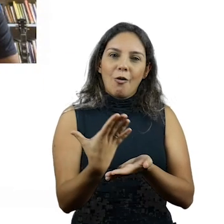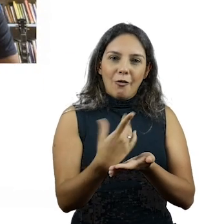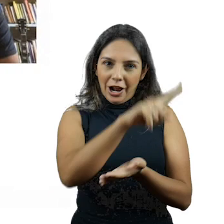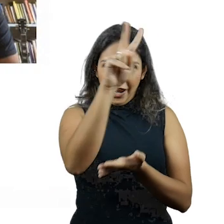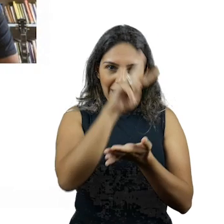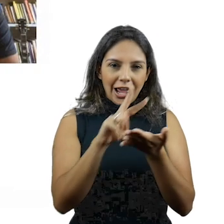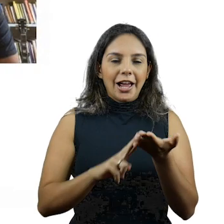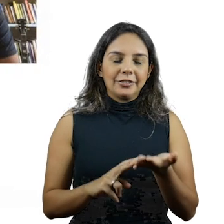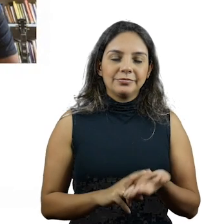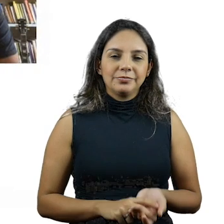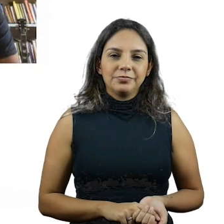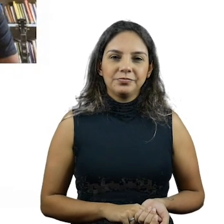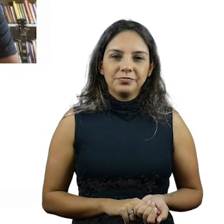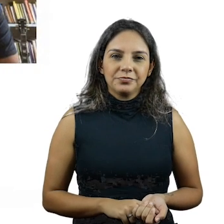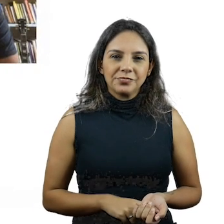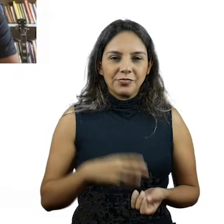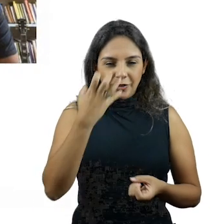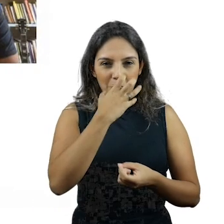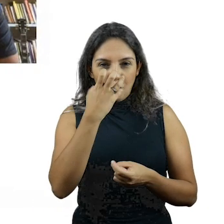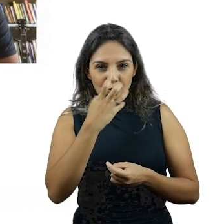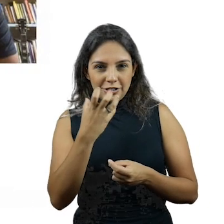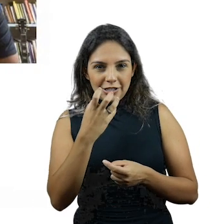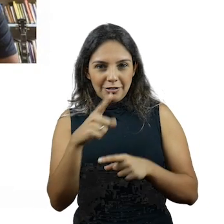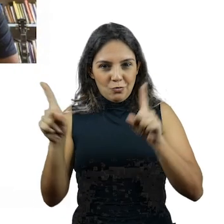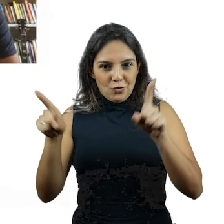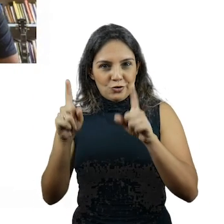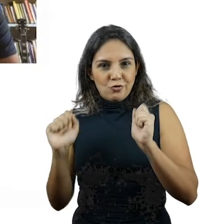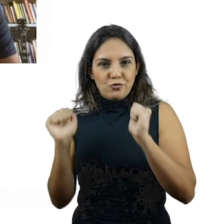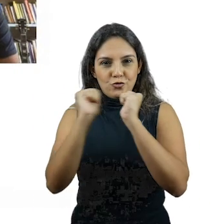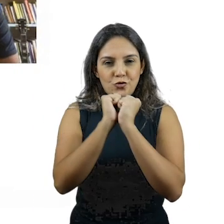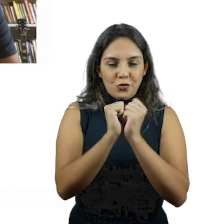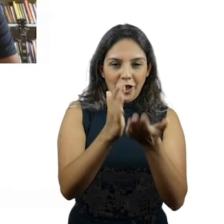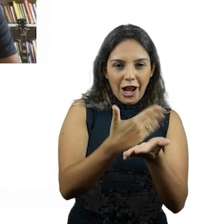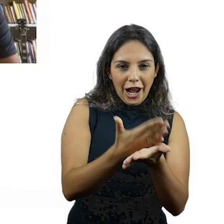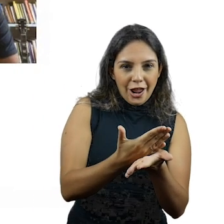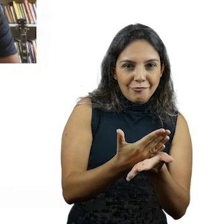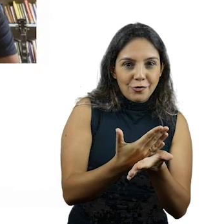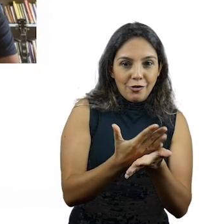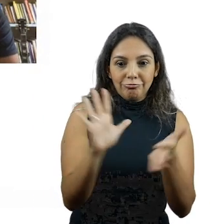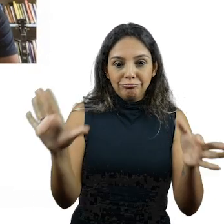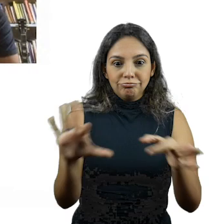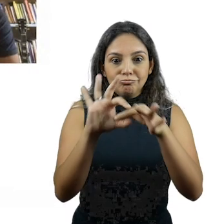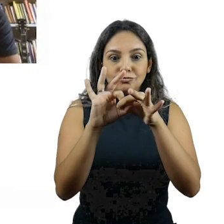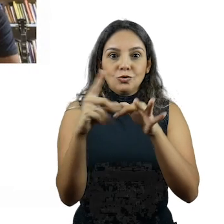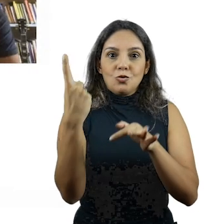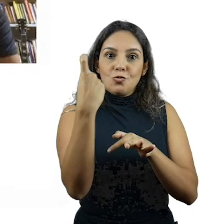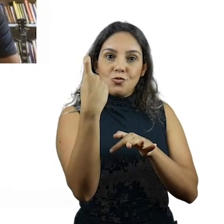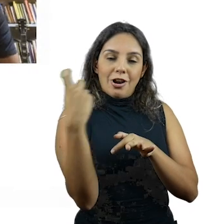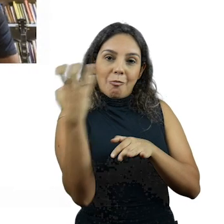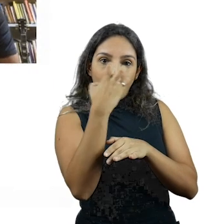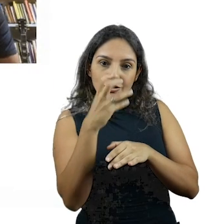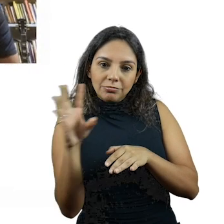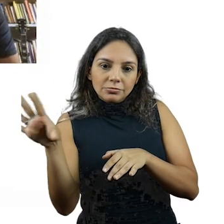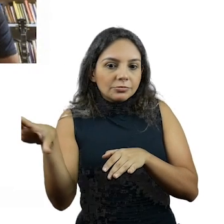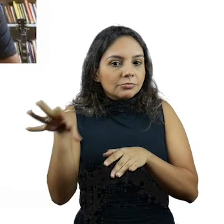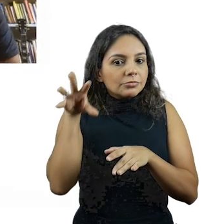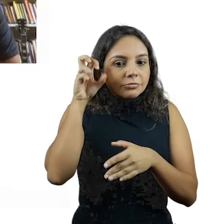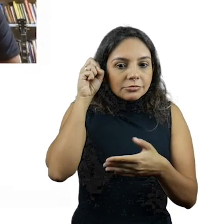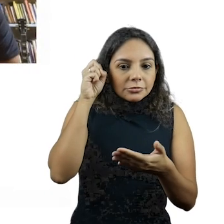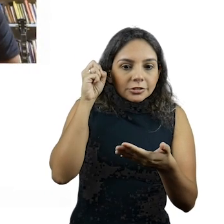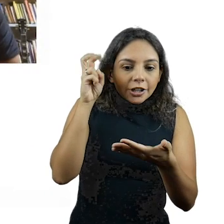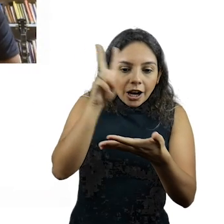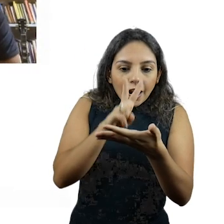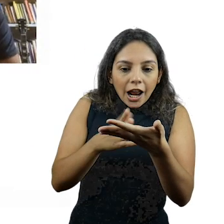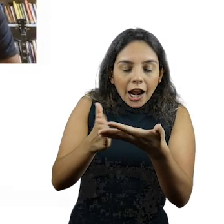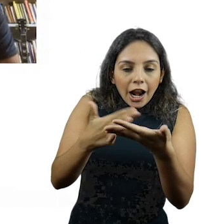da música, né, propicia uma interação muito única, porque o objetivo da música é colocar a pessoa no trilho do raciocínio que eu criei para as minhas